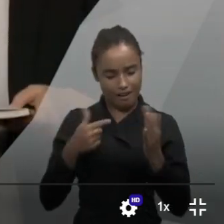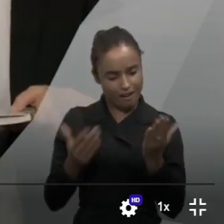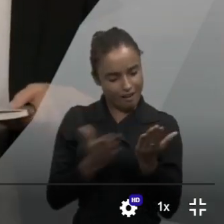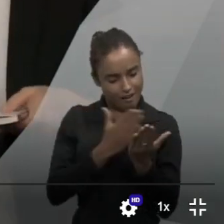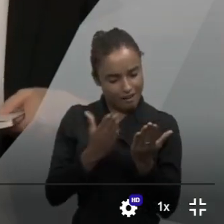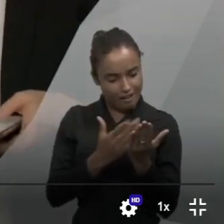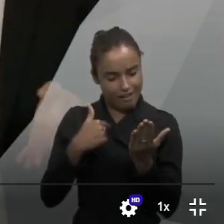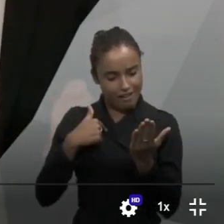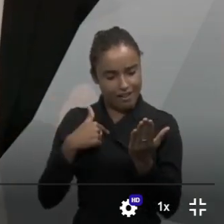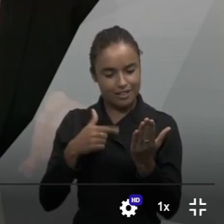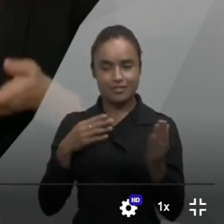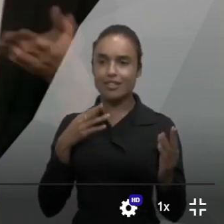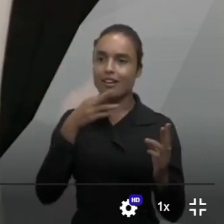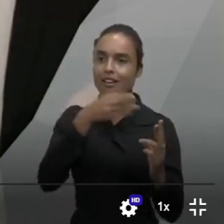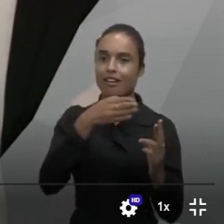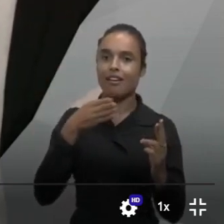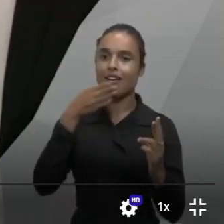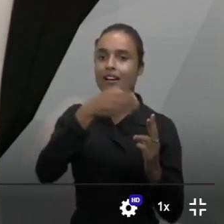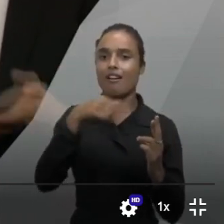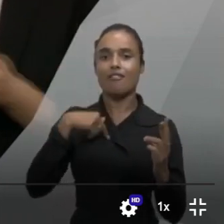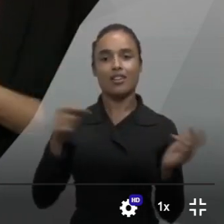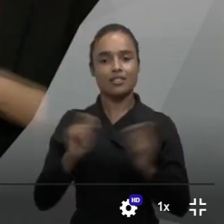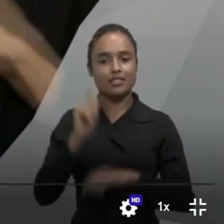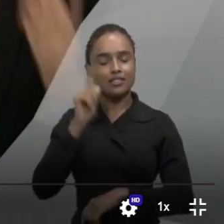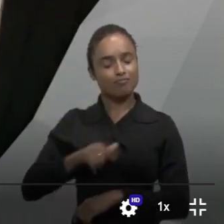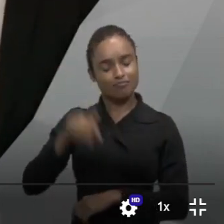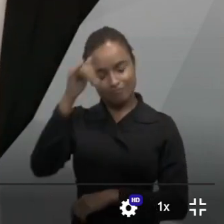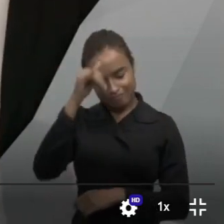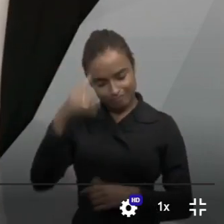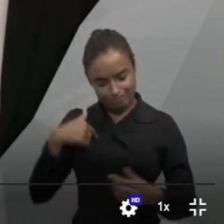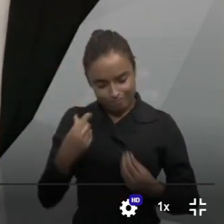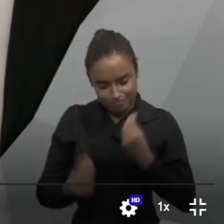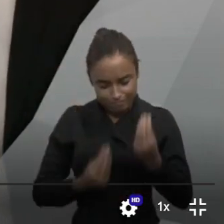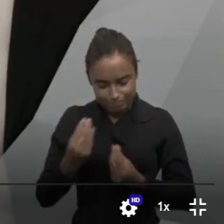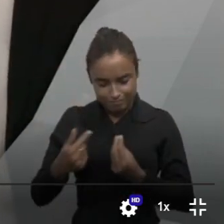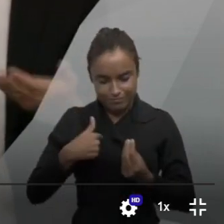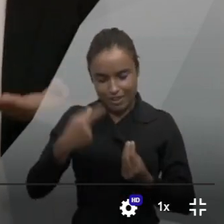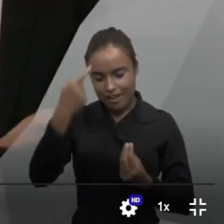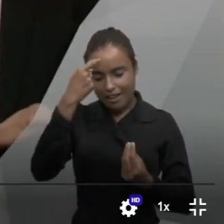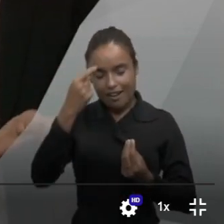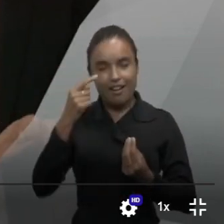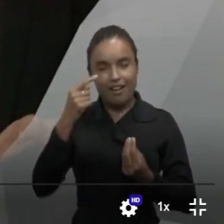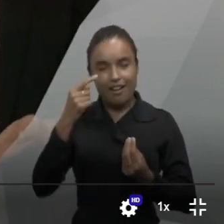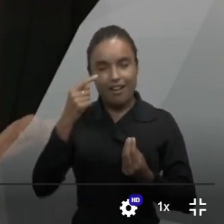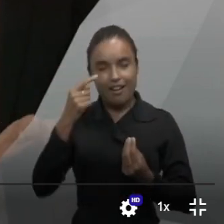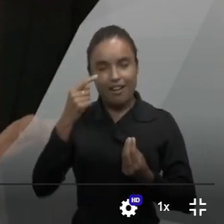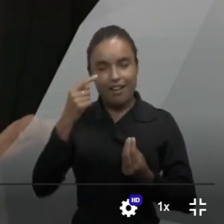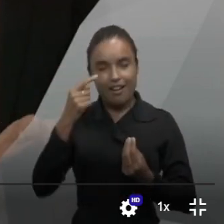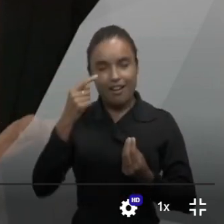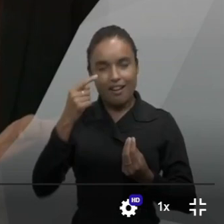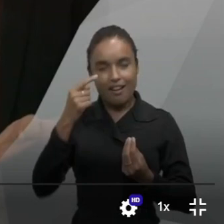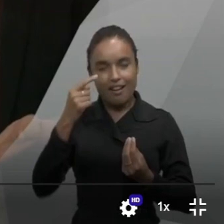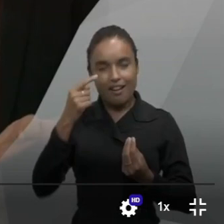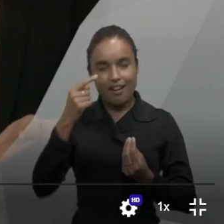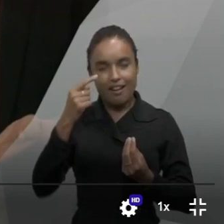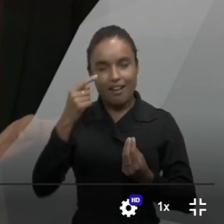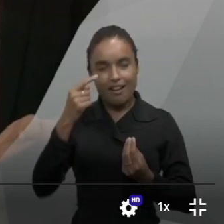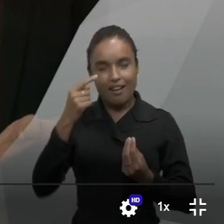Avanços como esses são possíveis graças às análises estruturais em métodos de elementos finitos